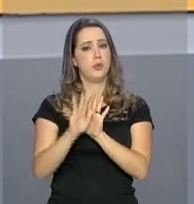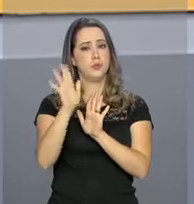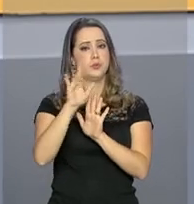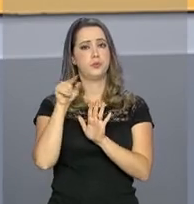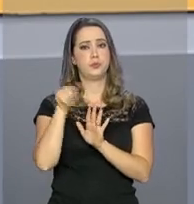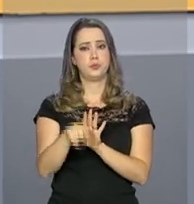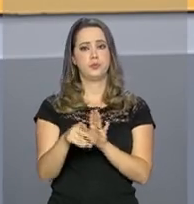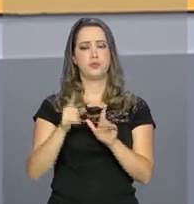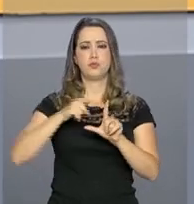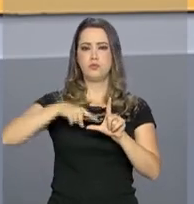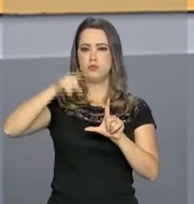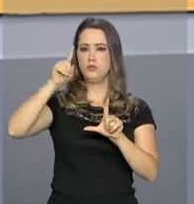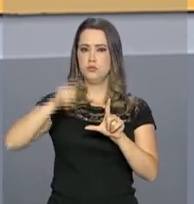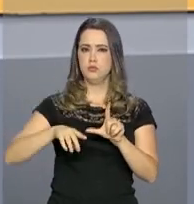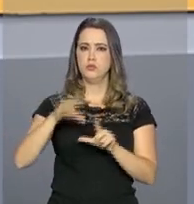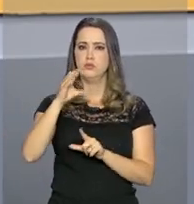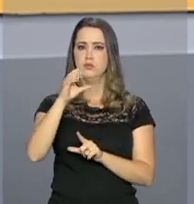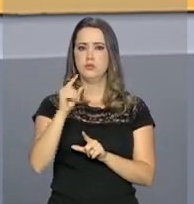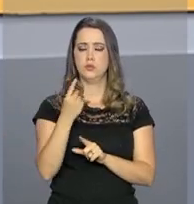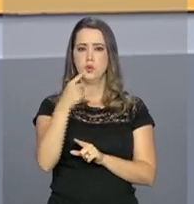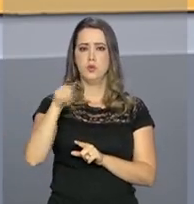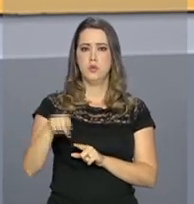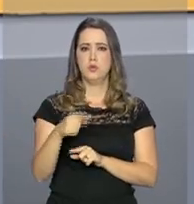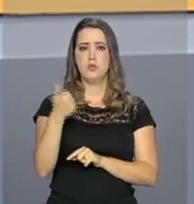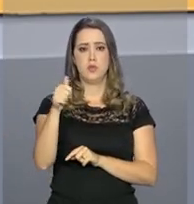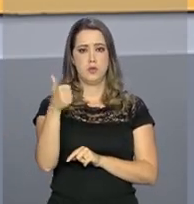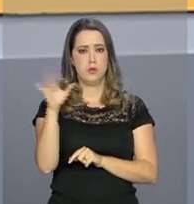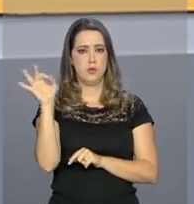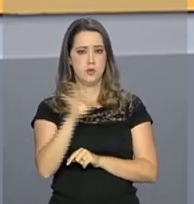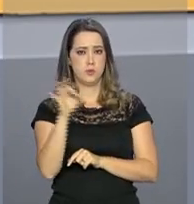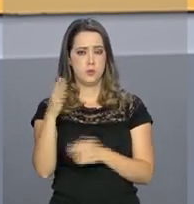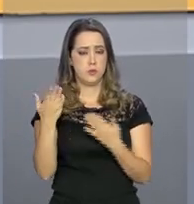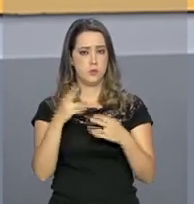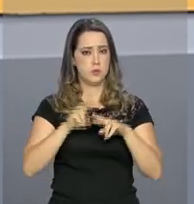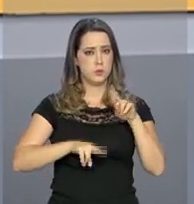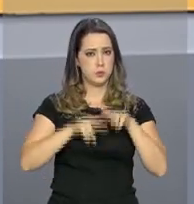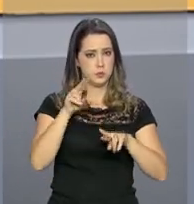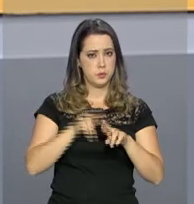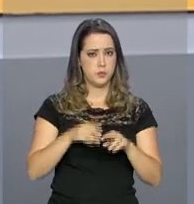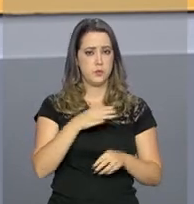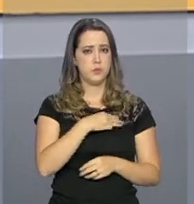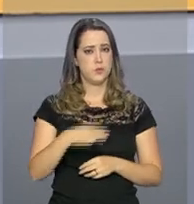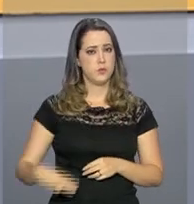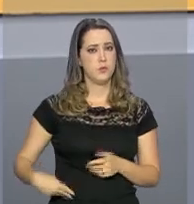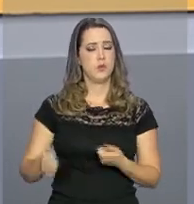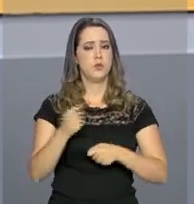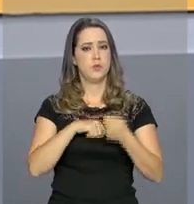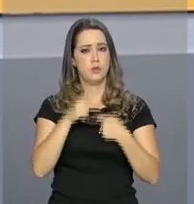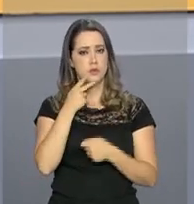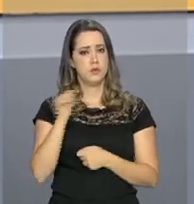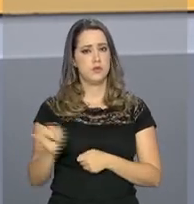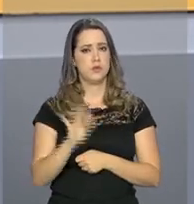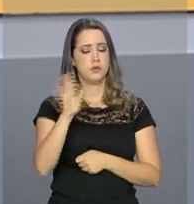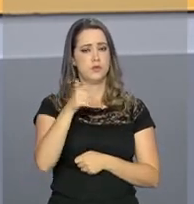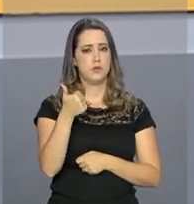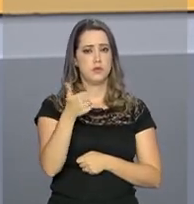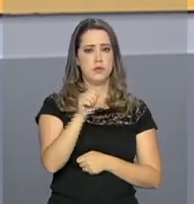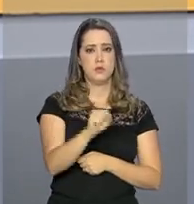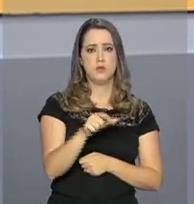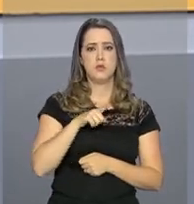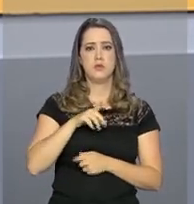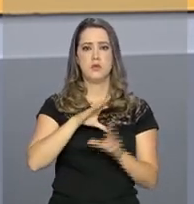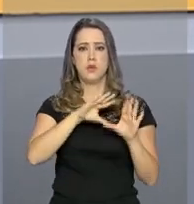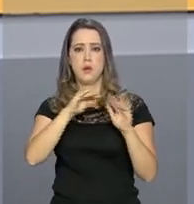de Preços ao Consumidor Amplo variou 1,11% em junho. O ministro da Fazenda destacou que a inflação de